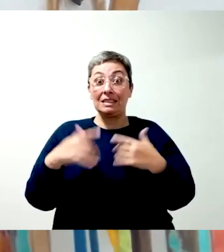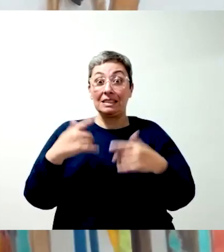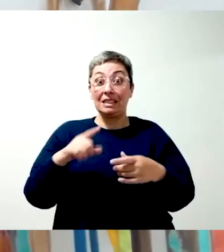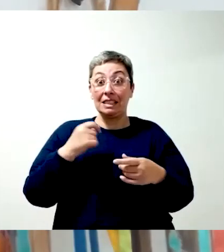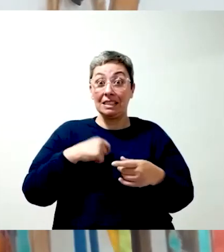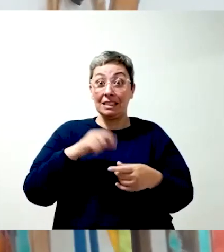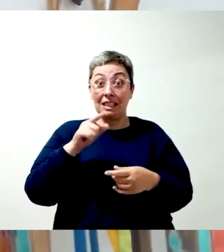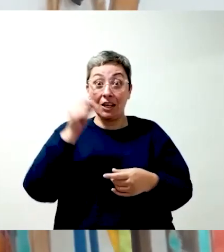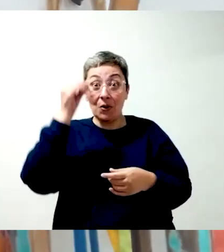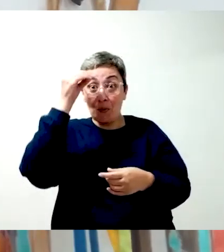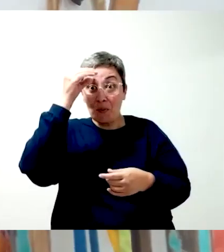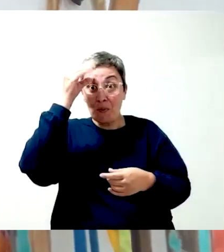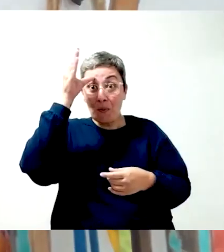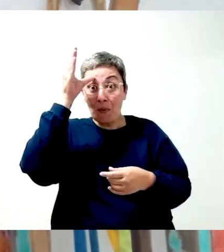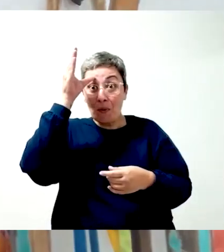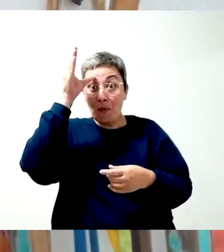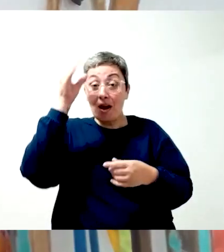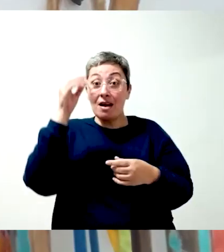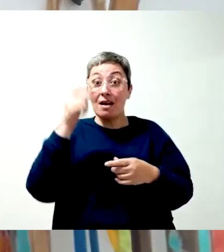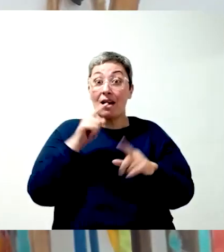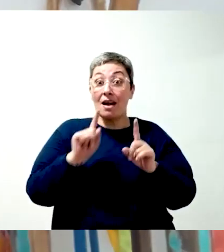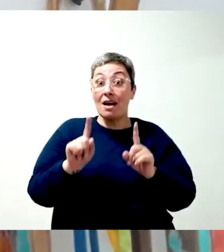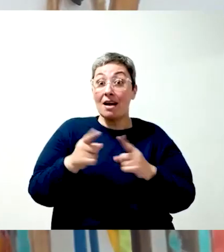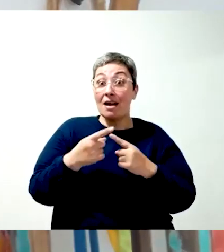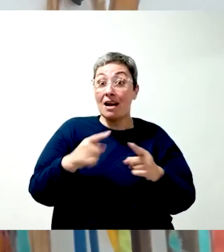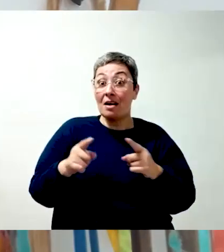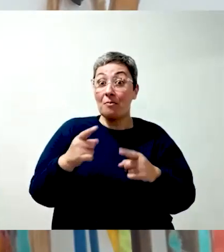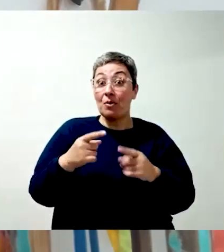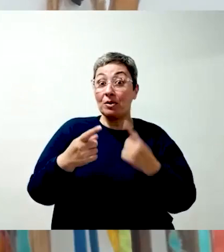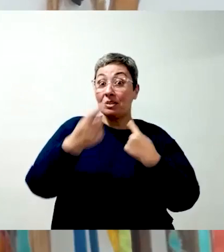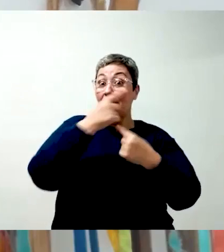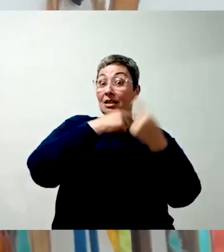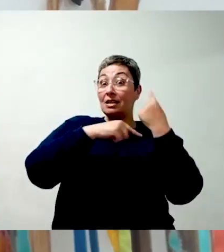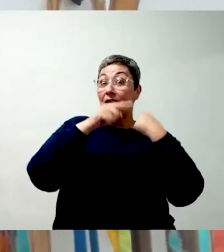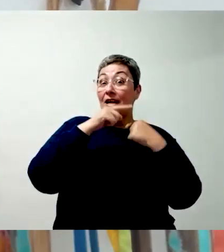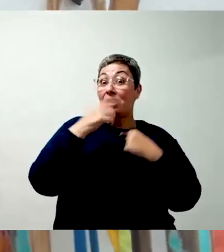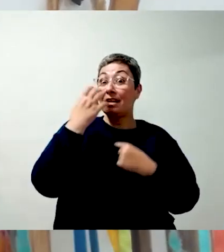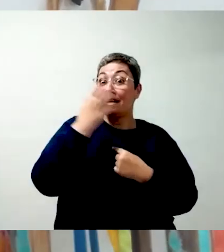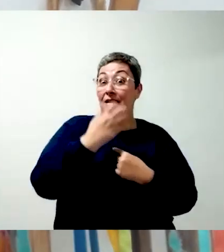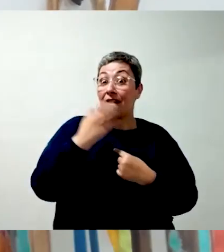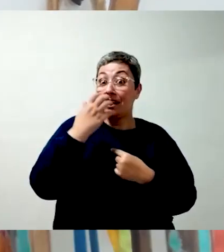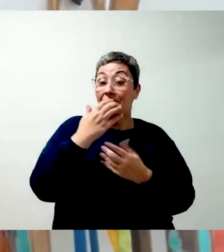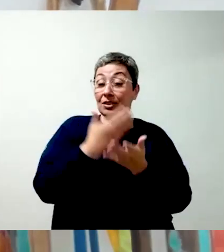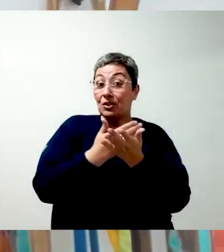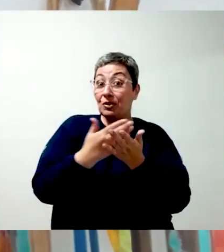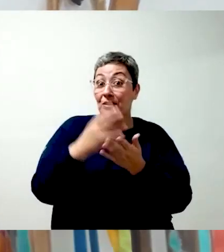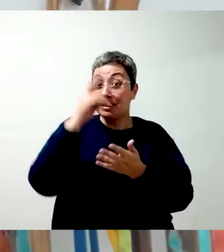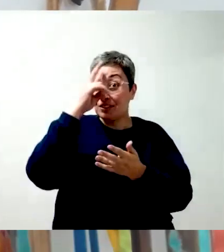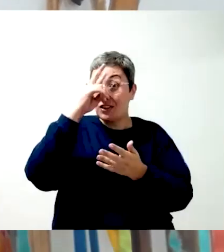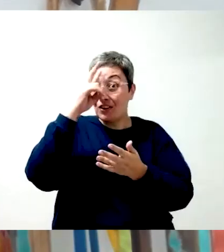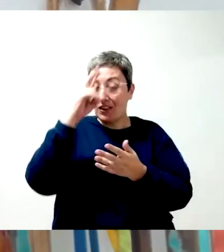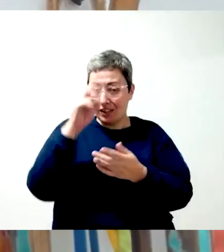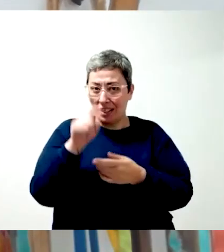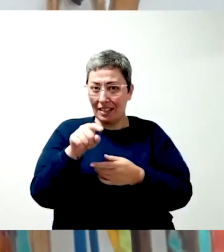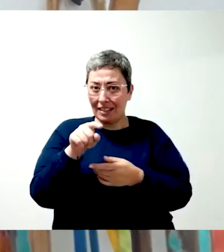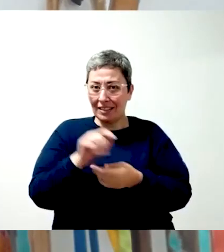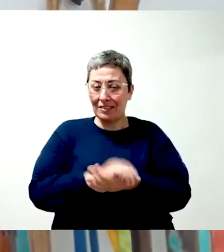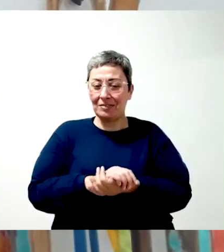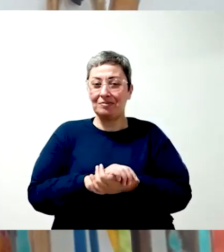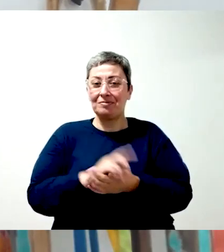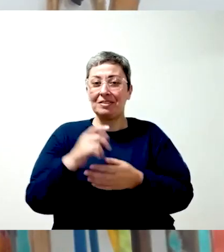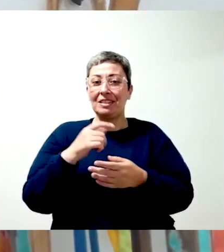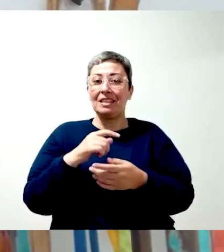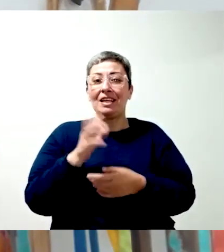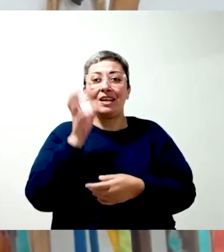Opa! Nós temos o conhecimento da música que eu cantei no comecinho da nossa história. Vocês se lembram?